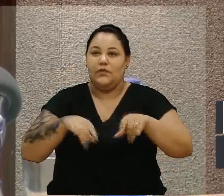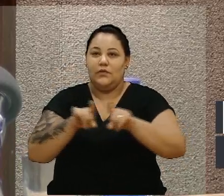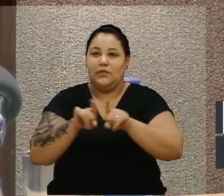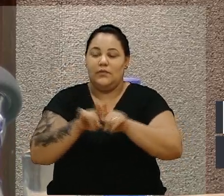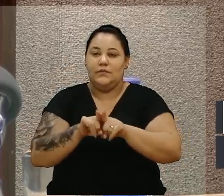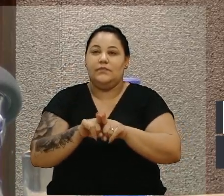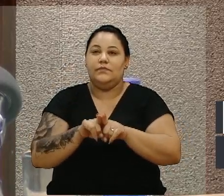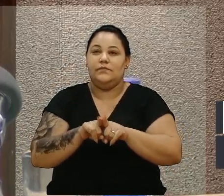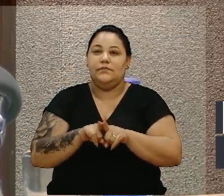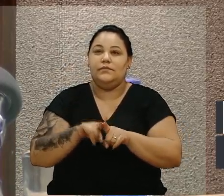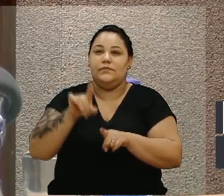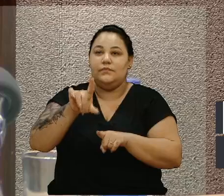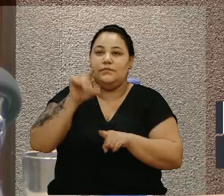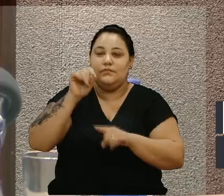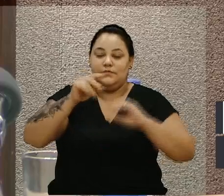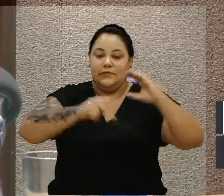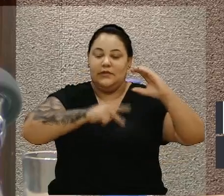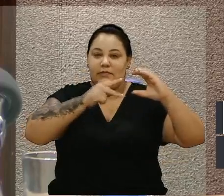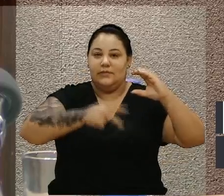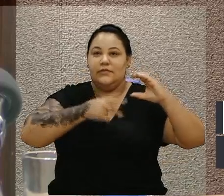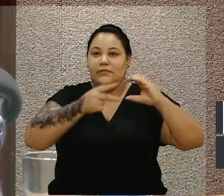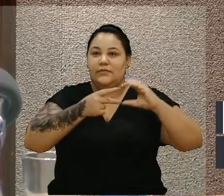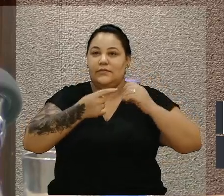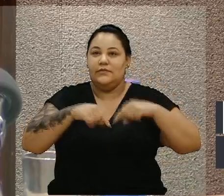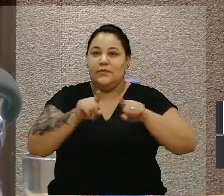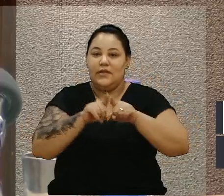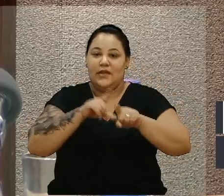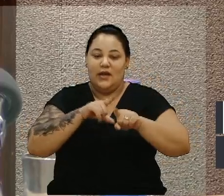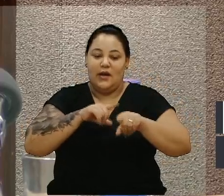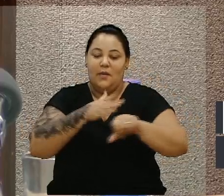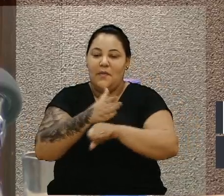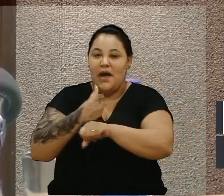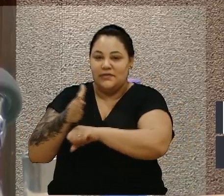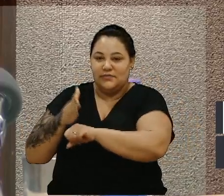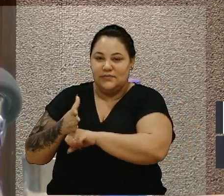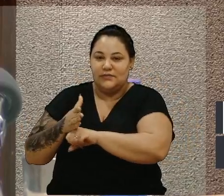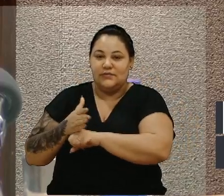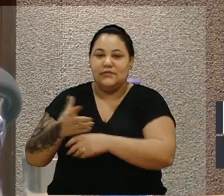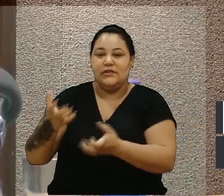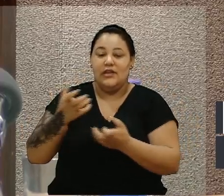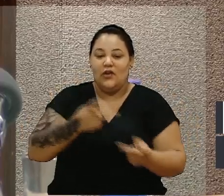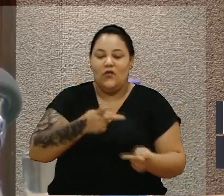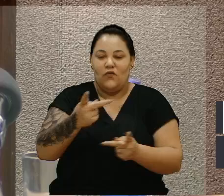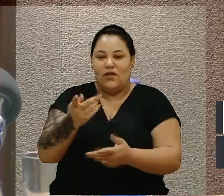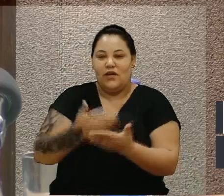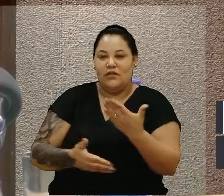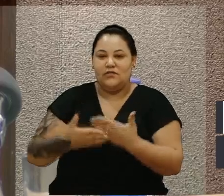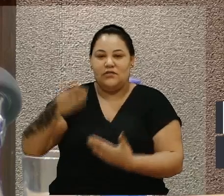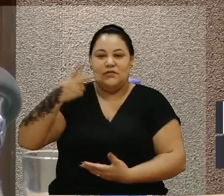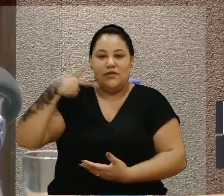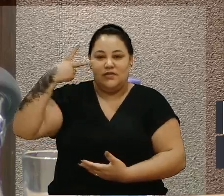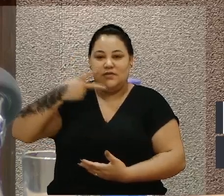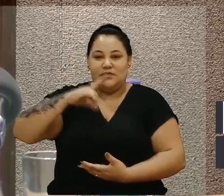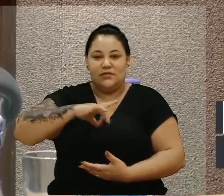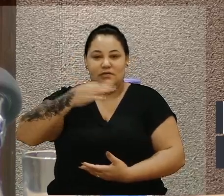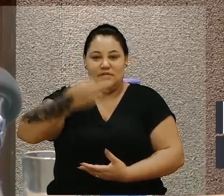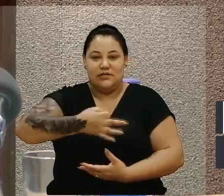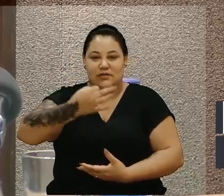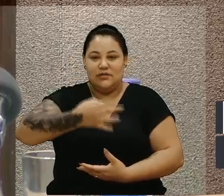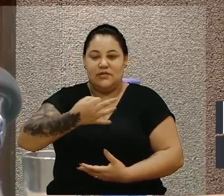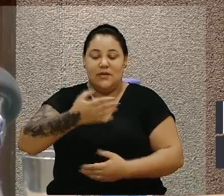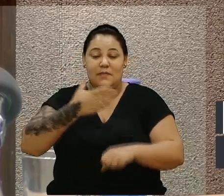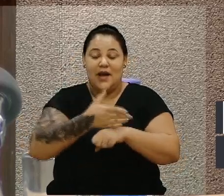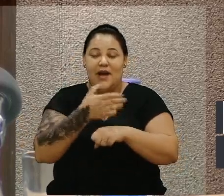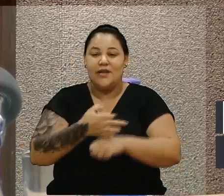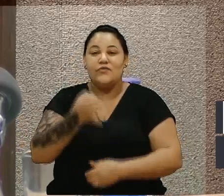da Câmara ter esse envolvimento, né, e convidar todos os vereadores para que, de fato, compareçam lá e vão ver o que